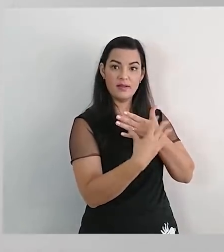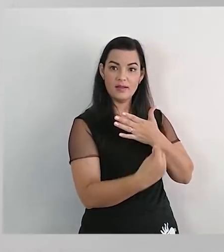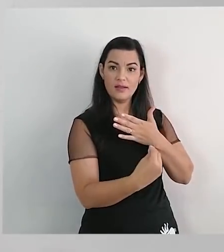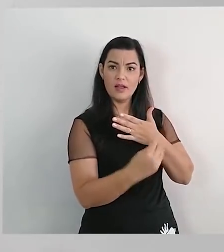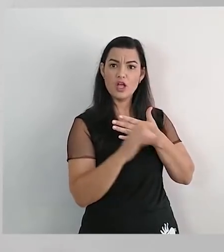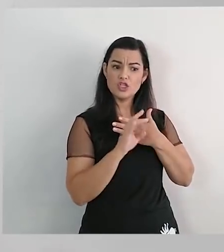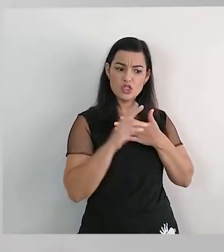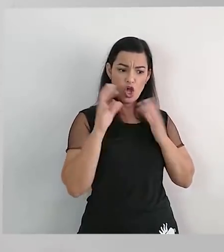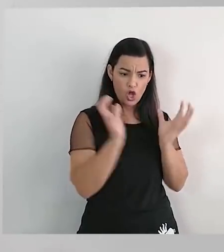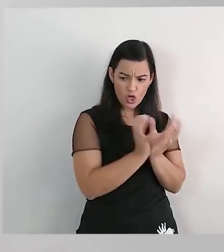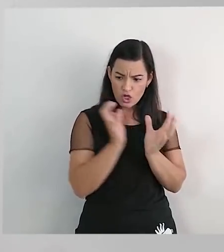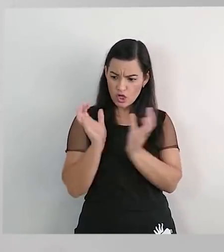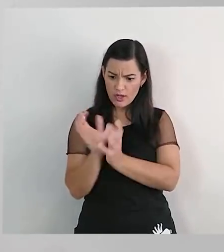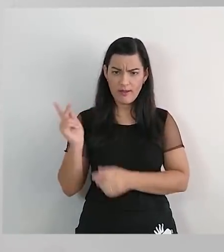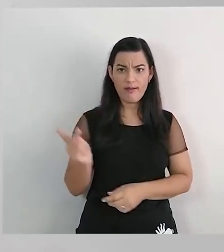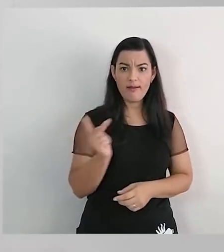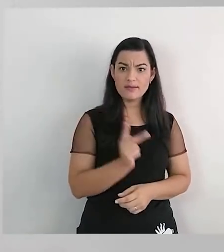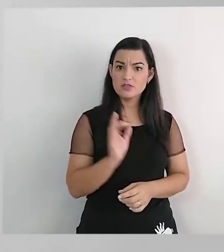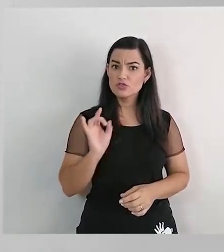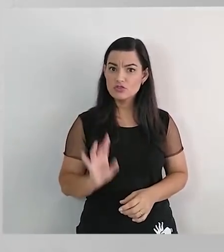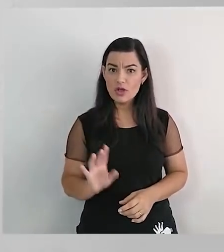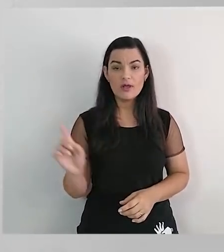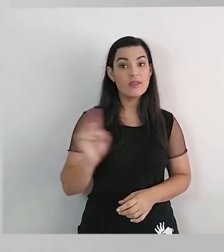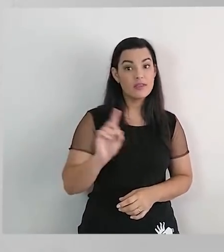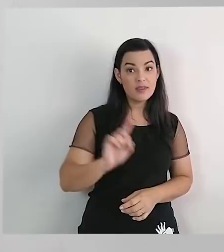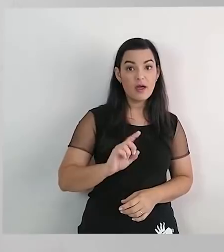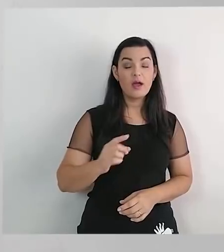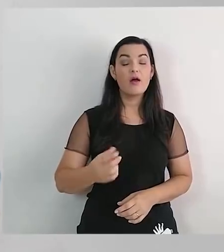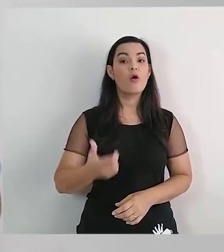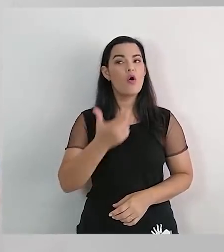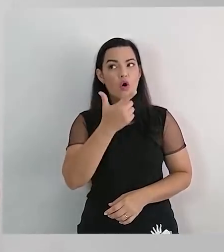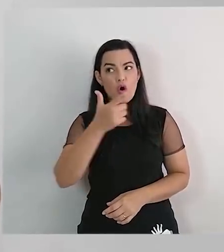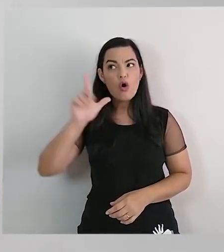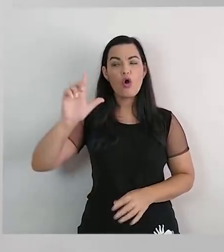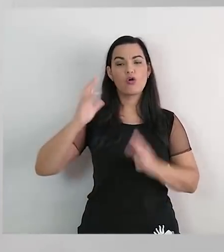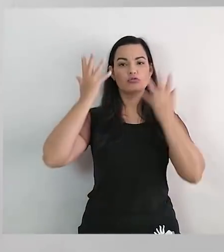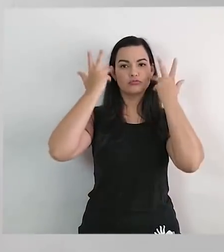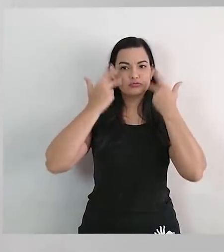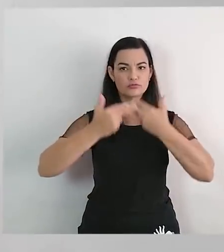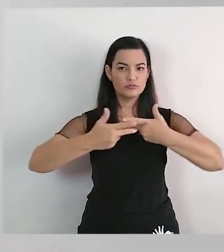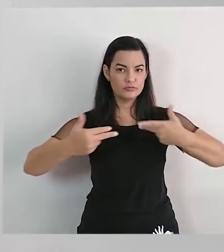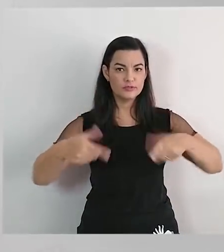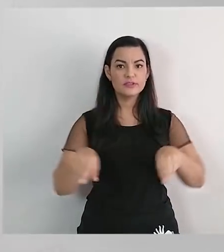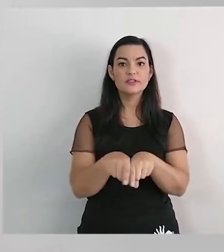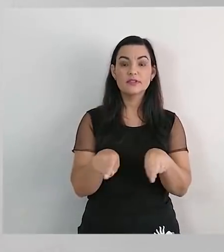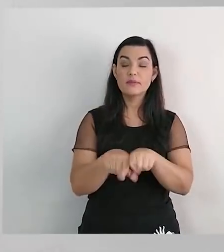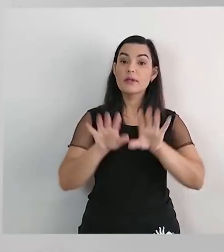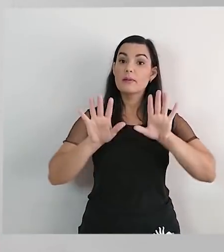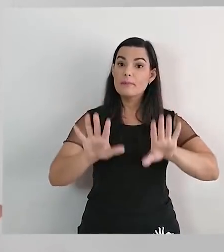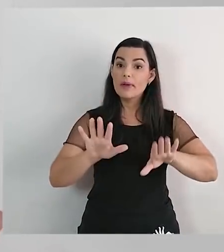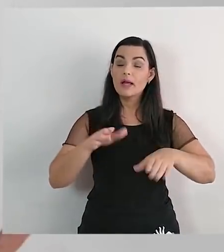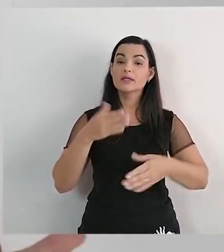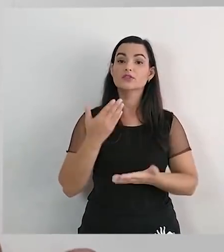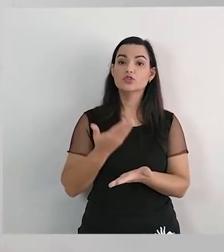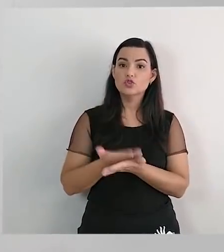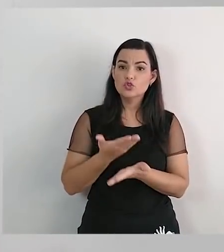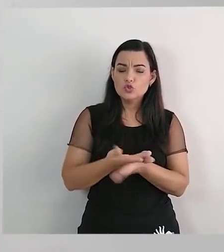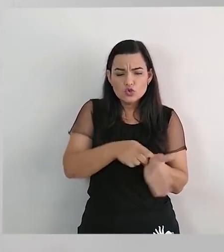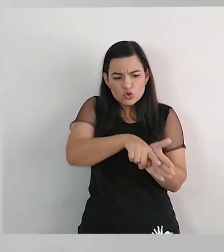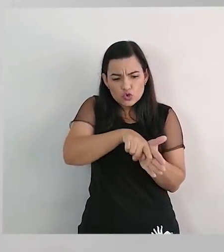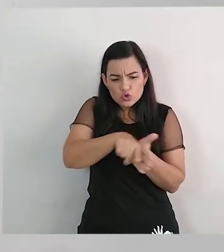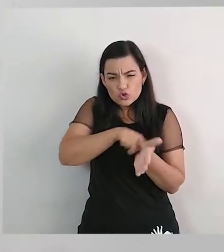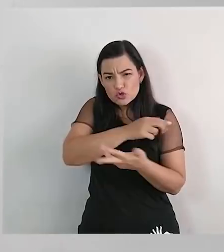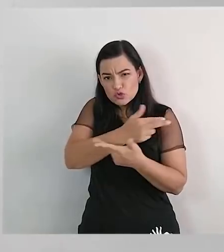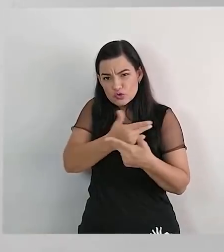por metamorfose, outros seres vivos também. Mas os estudos apontam, dizem para